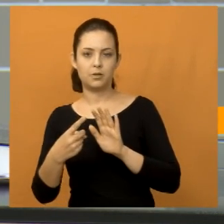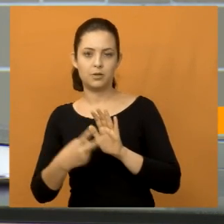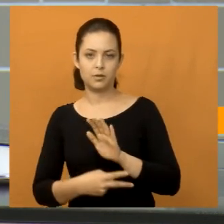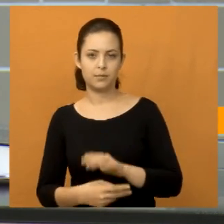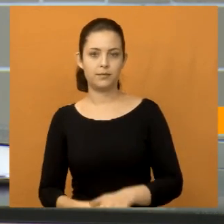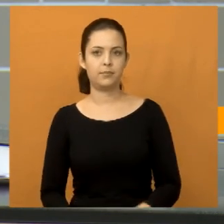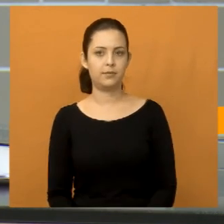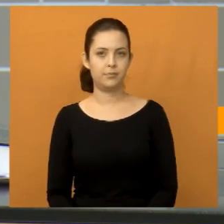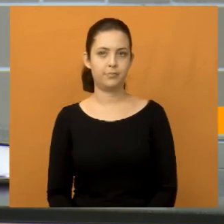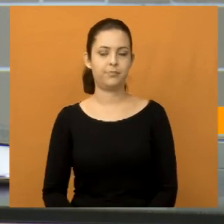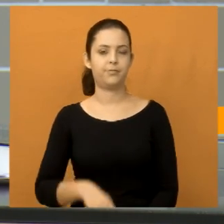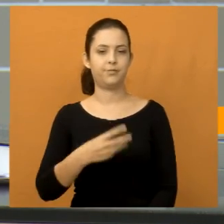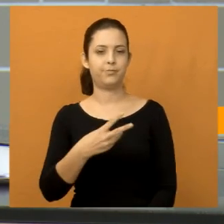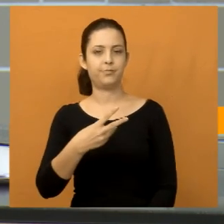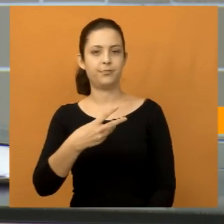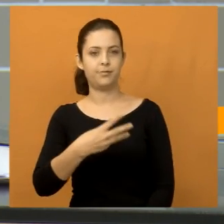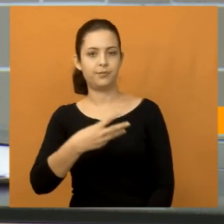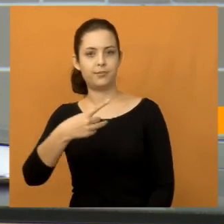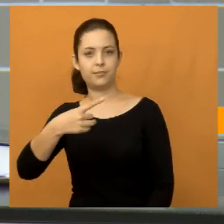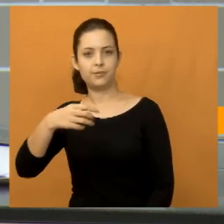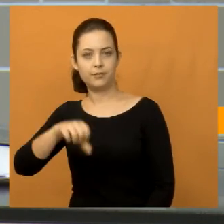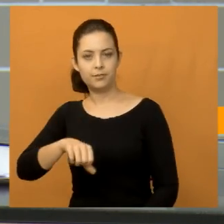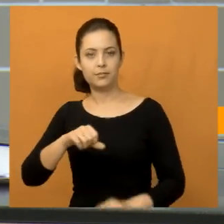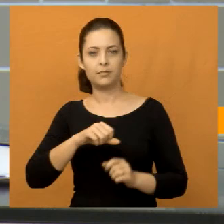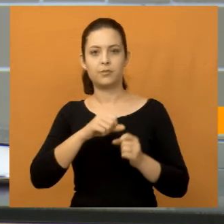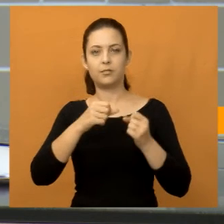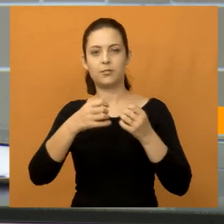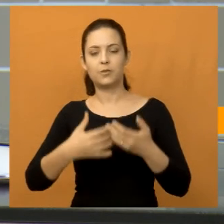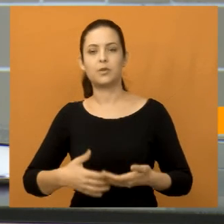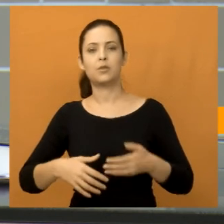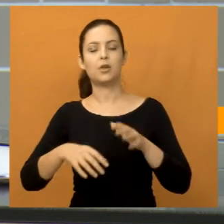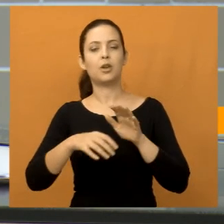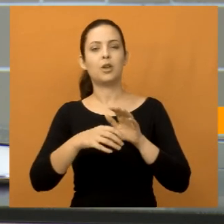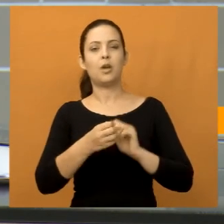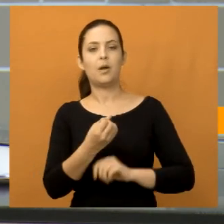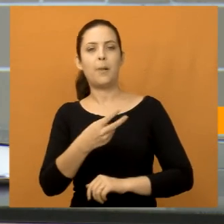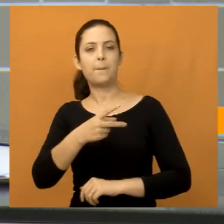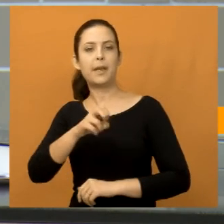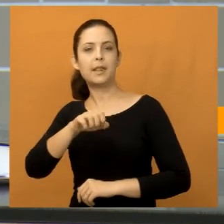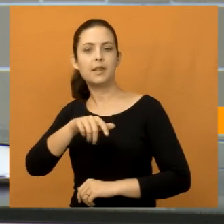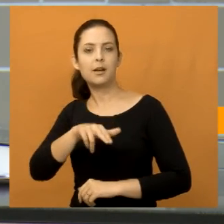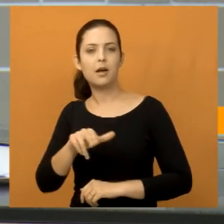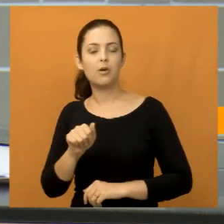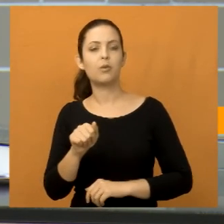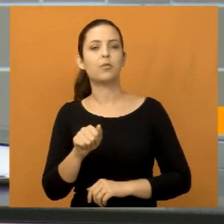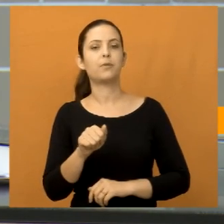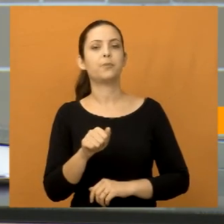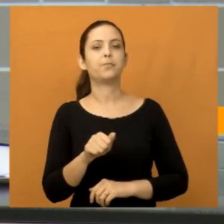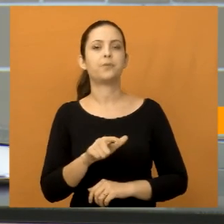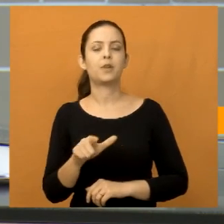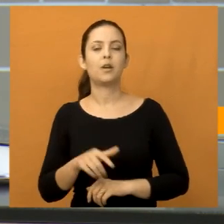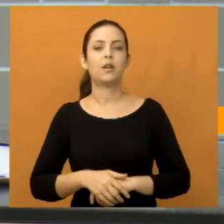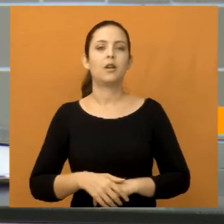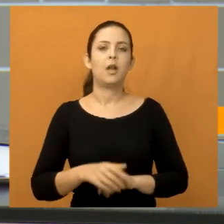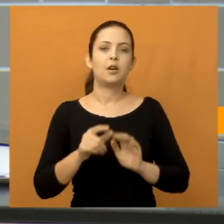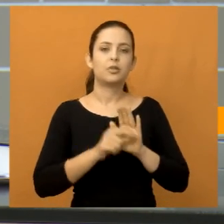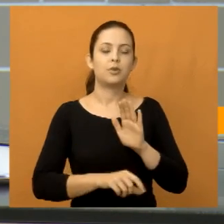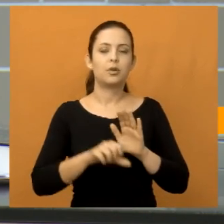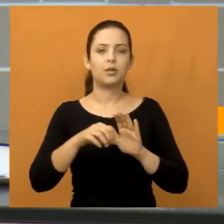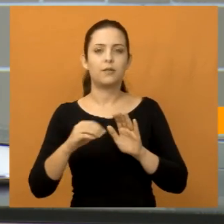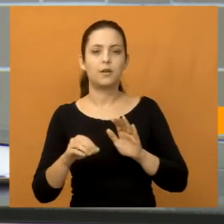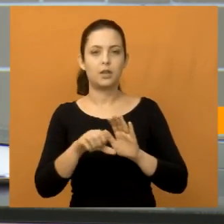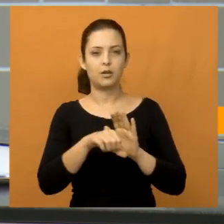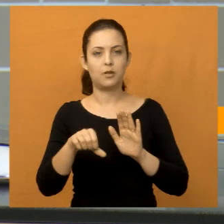e 319, todos do Código Penal, artigos 89, 90 e